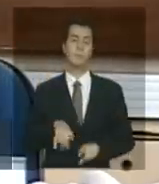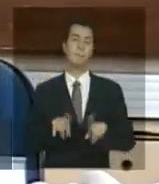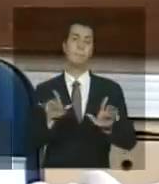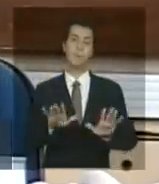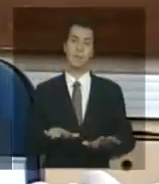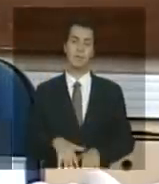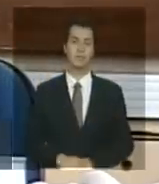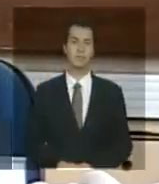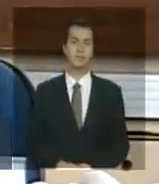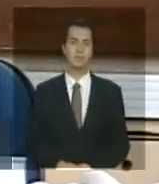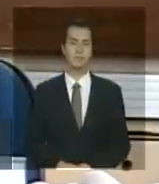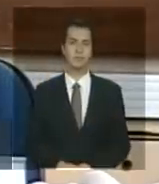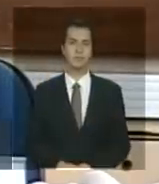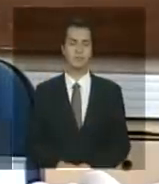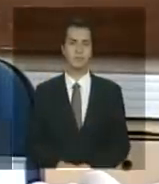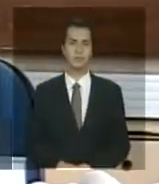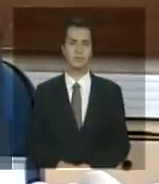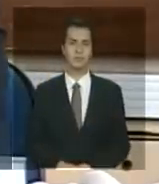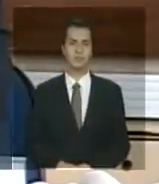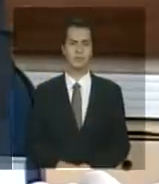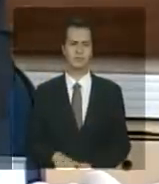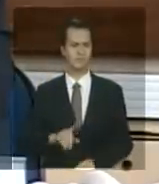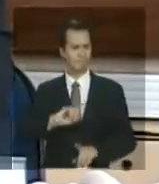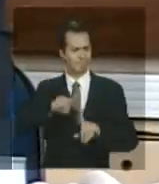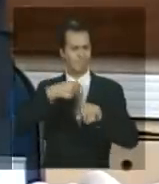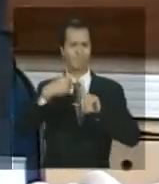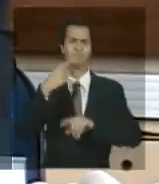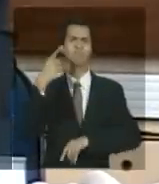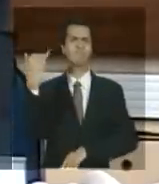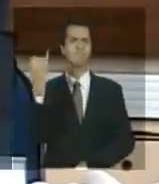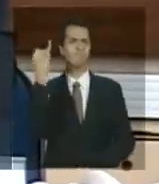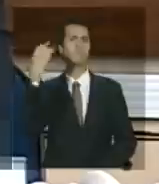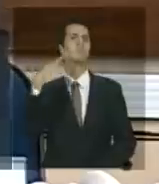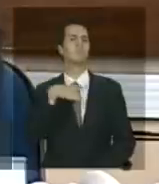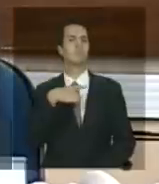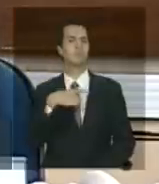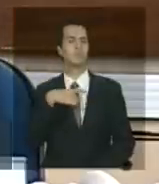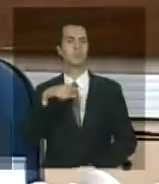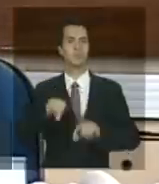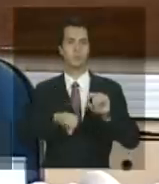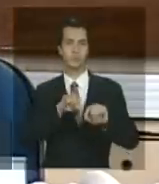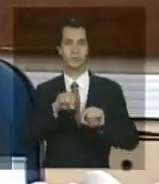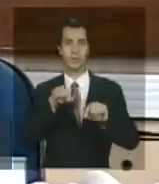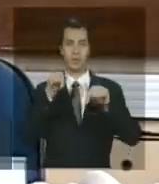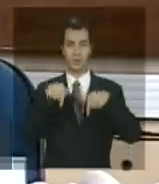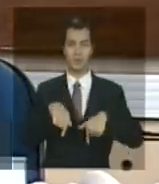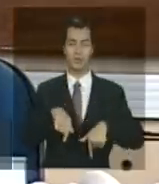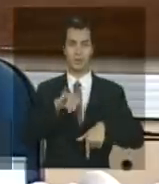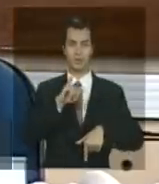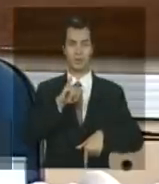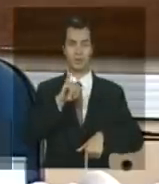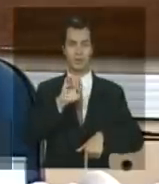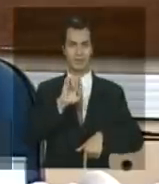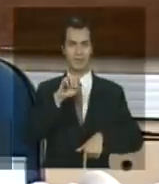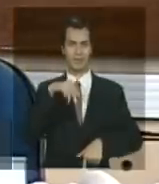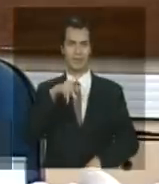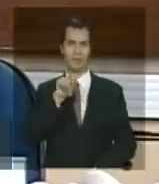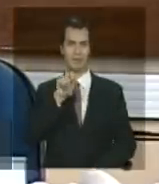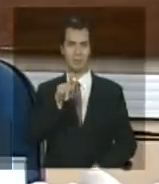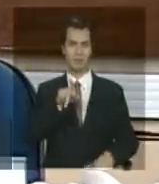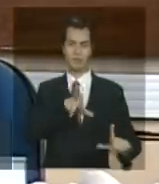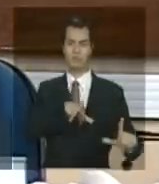entanto, ele vai muito além disso. Ele vai muito além disso porque ele é também, ele tem um fator